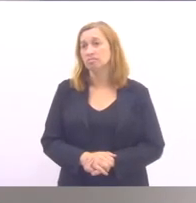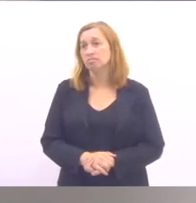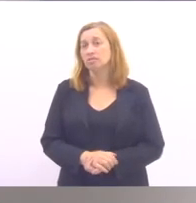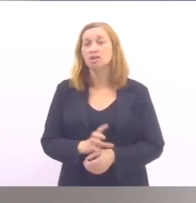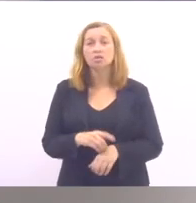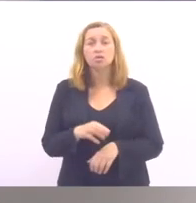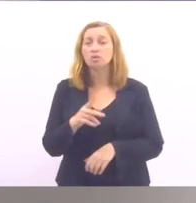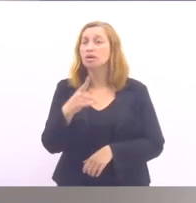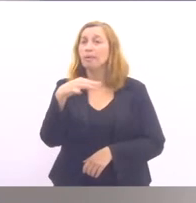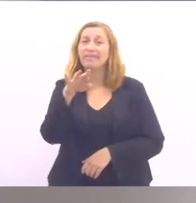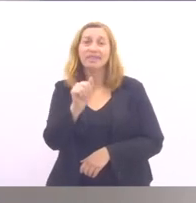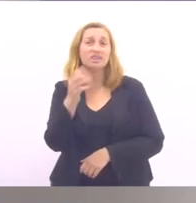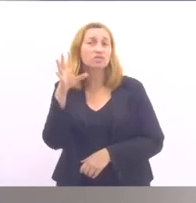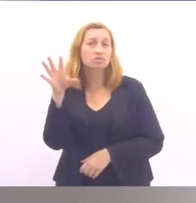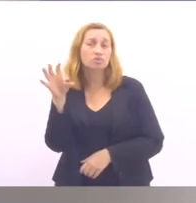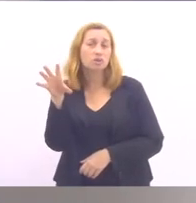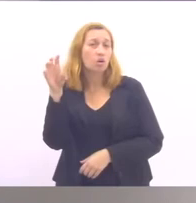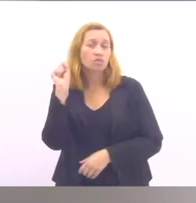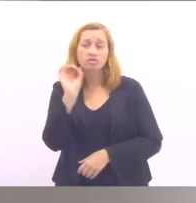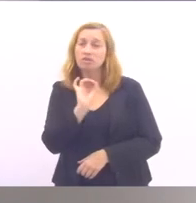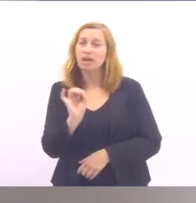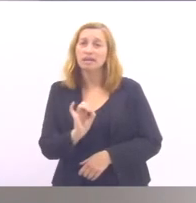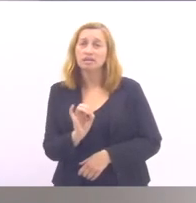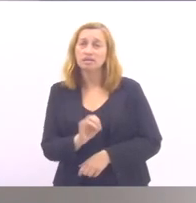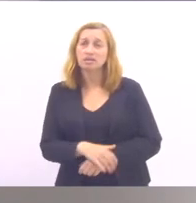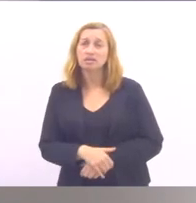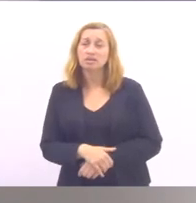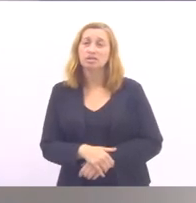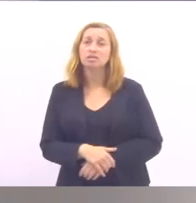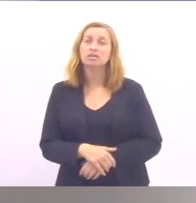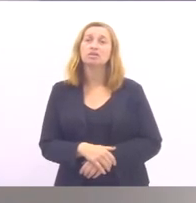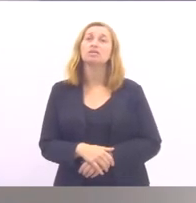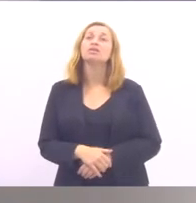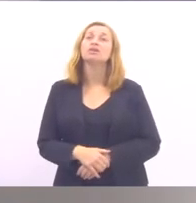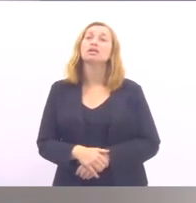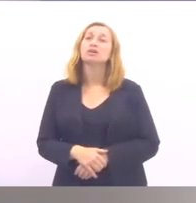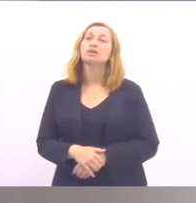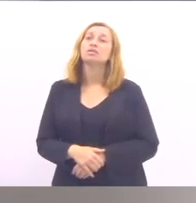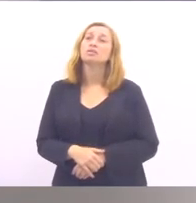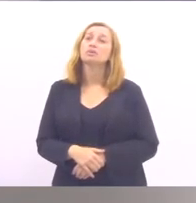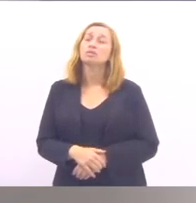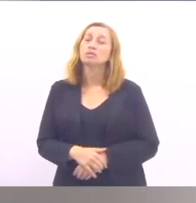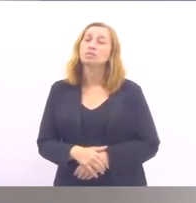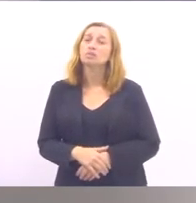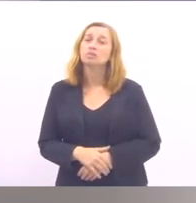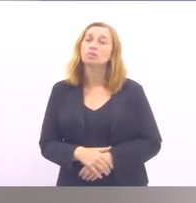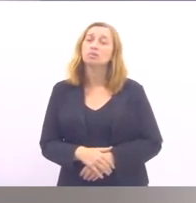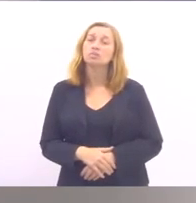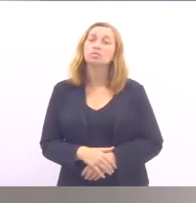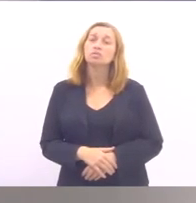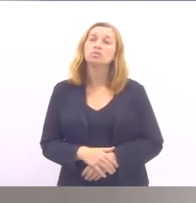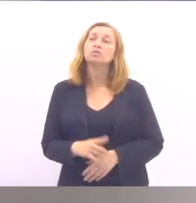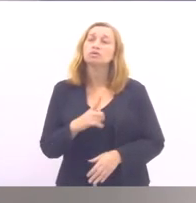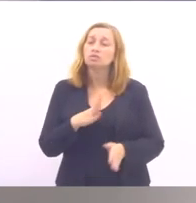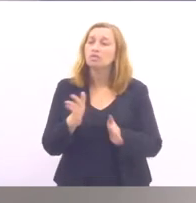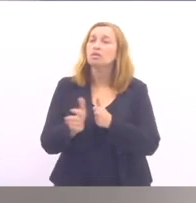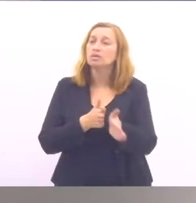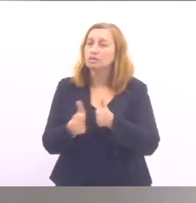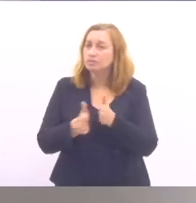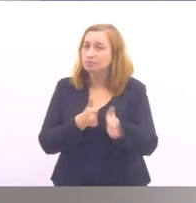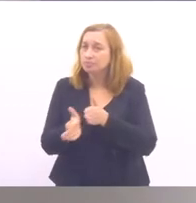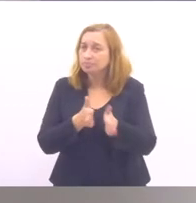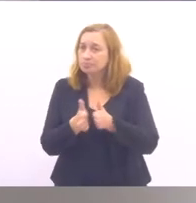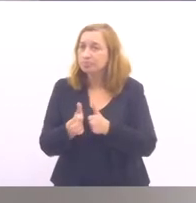Doutora Patrícia, a gente não está lhe ouvindo. Possibilidade de aperfeiçoamento do texto, em que tivemos acesso a essa minuta